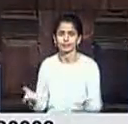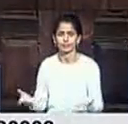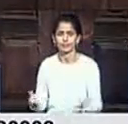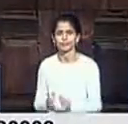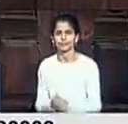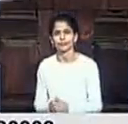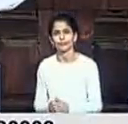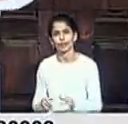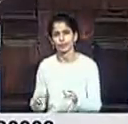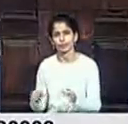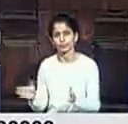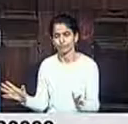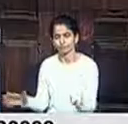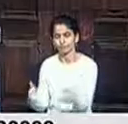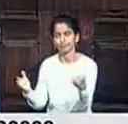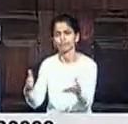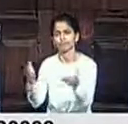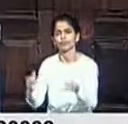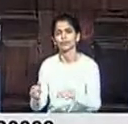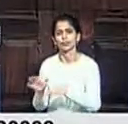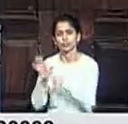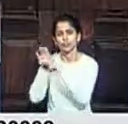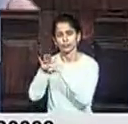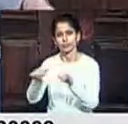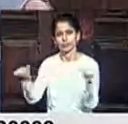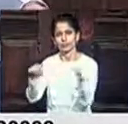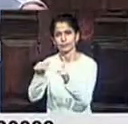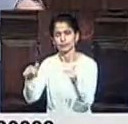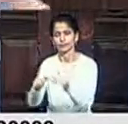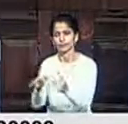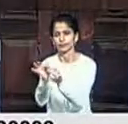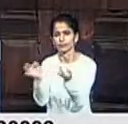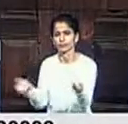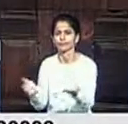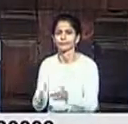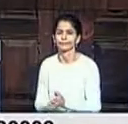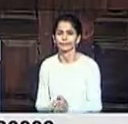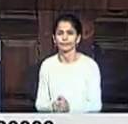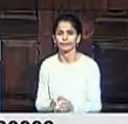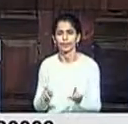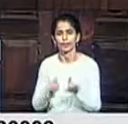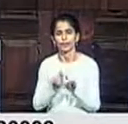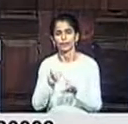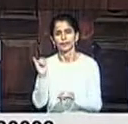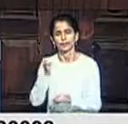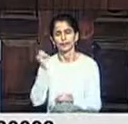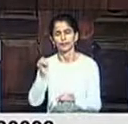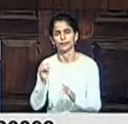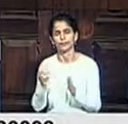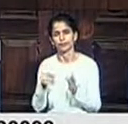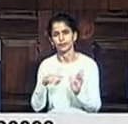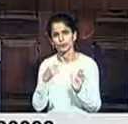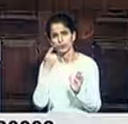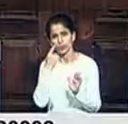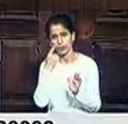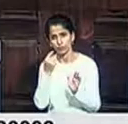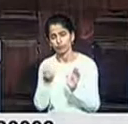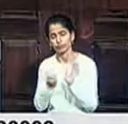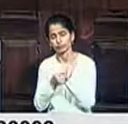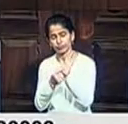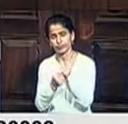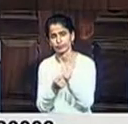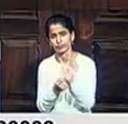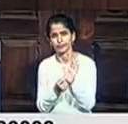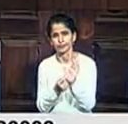estimulam o trabalho das cooperativas de catadores. Mesmo uma lei importantíssima que eu apresentei e essa casa aprovou, muitos